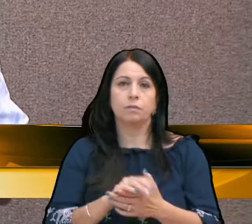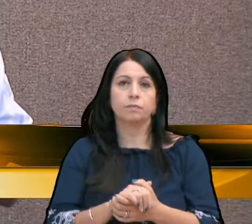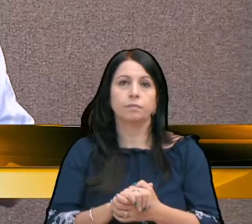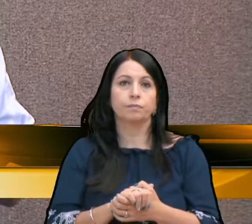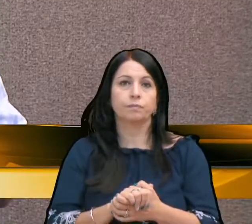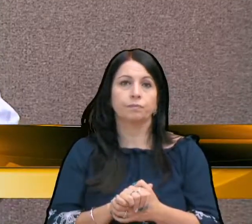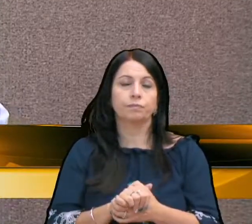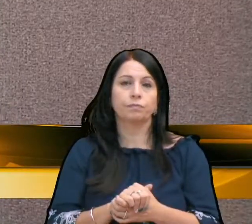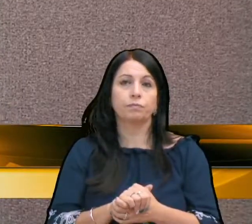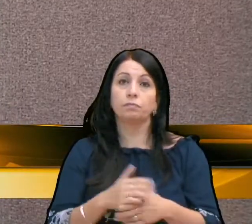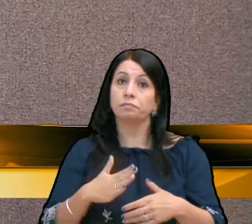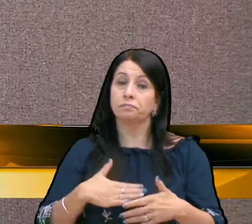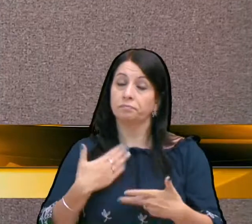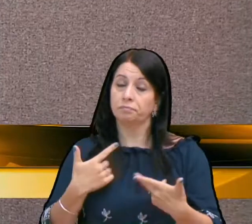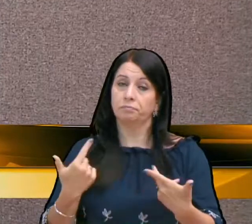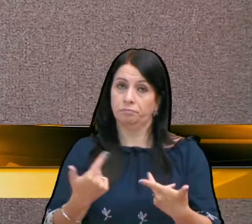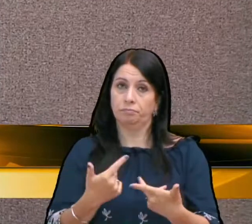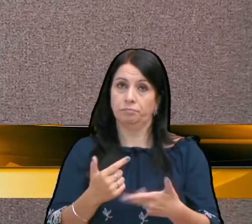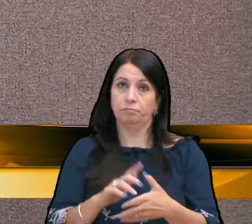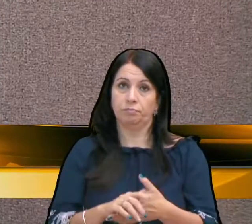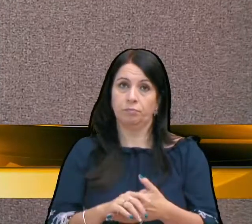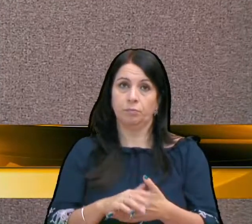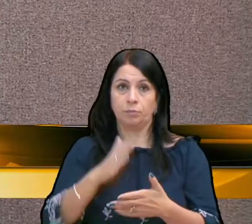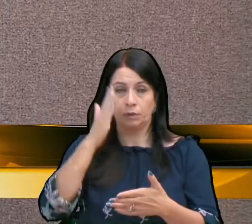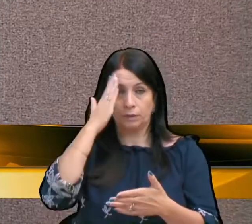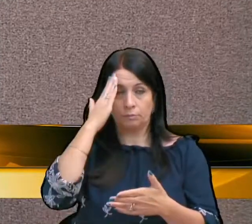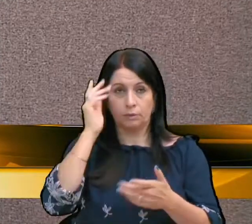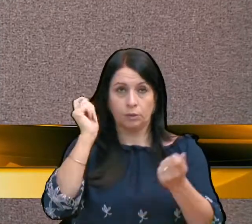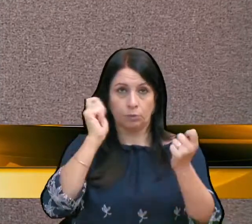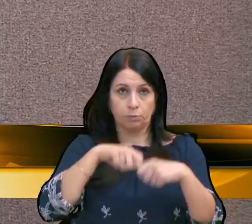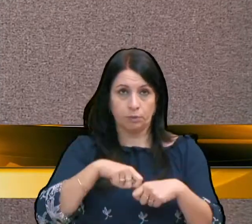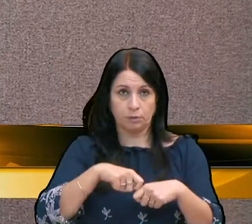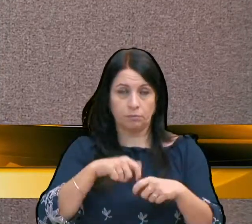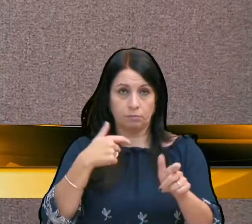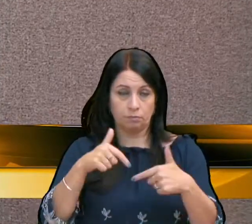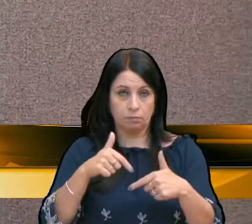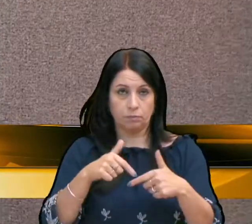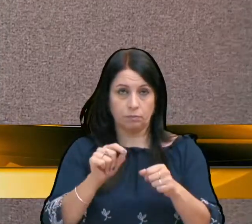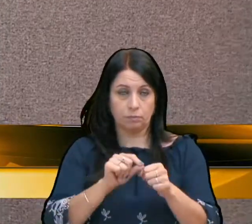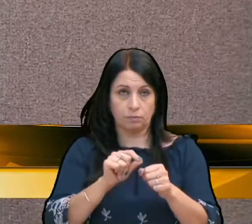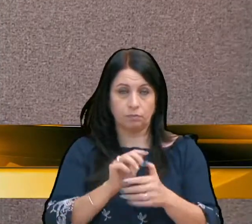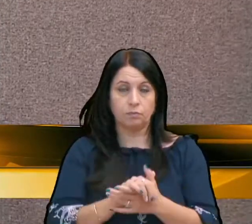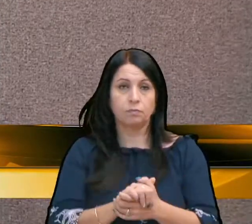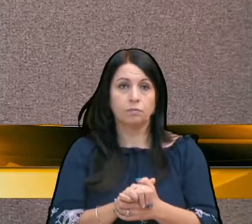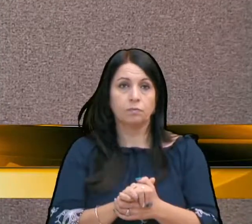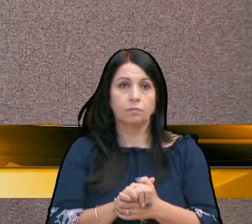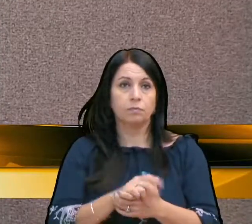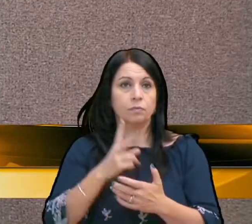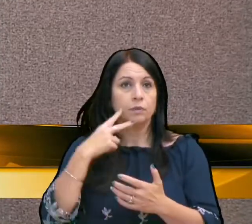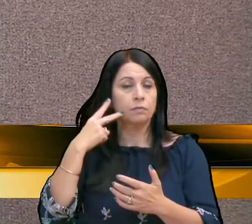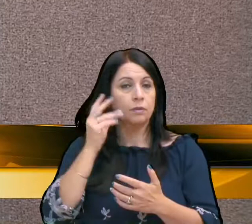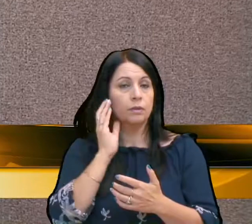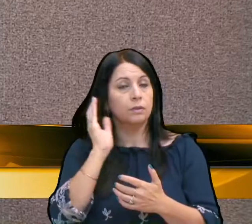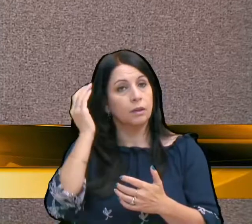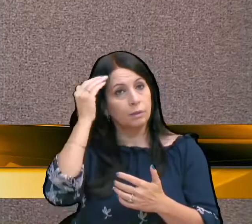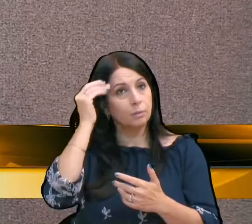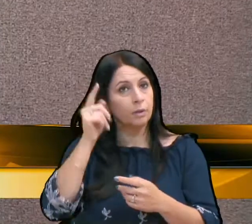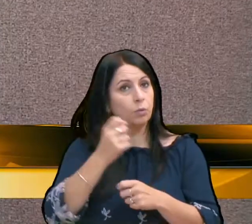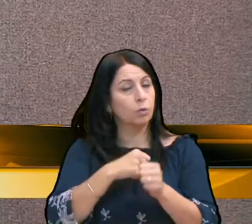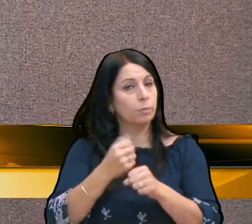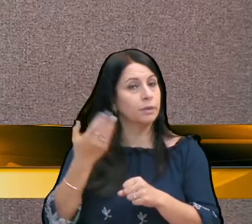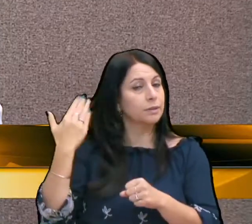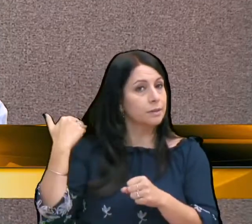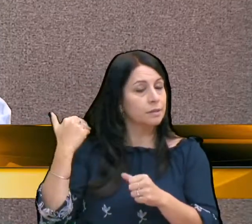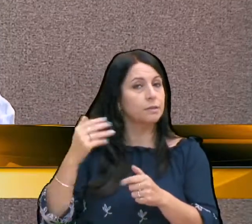por surpresa, mas por saber da competência, também pelo trabalho realizado pelo vereador Felipe Grevelmaier o ano